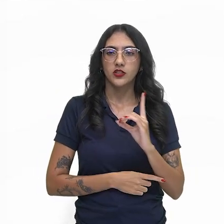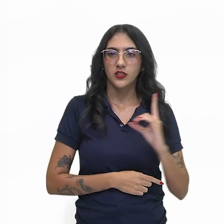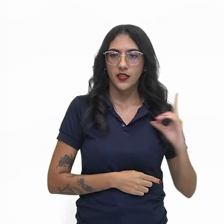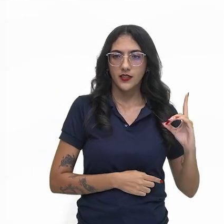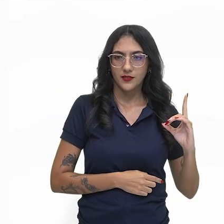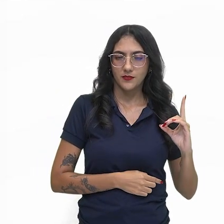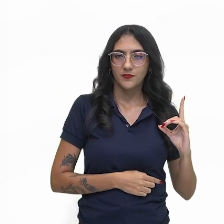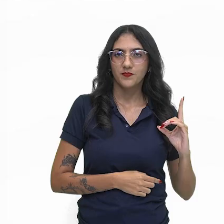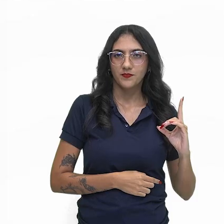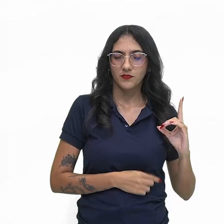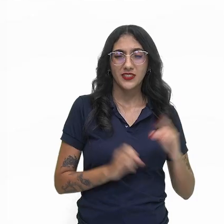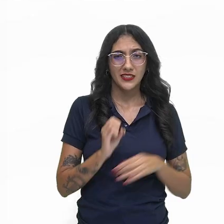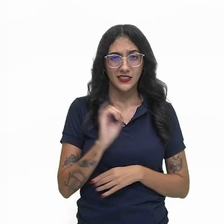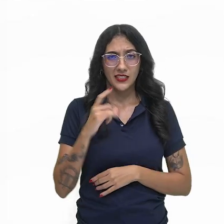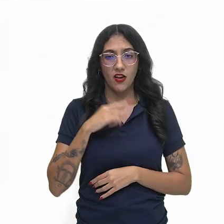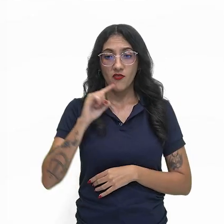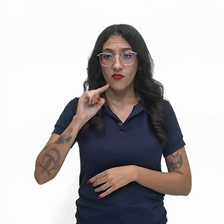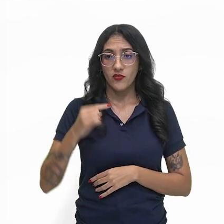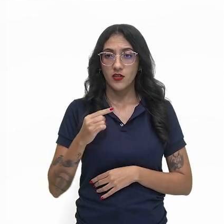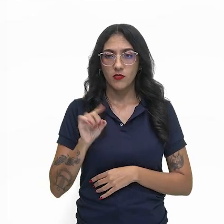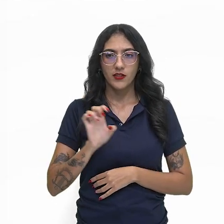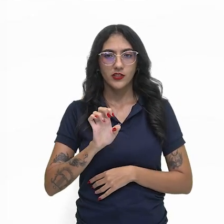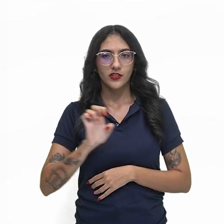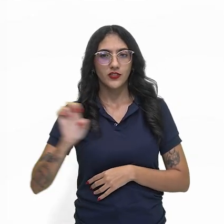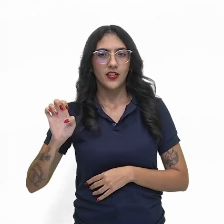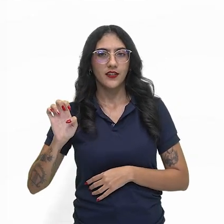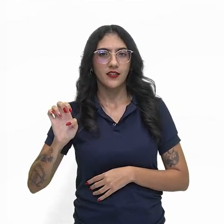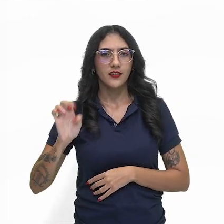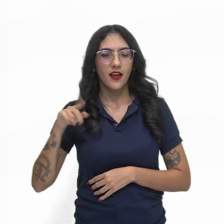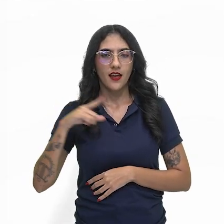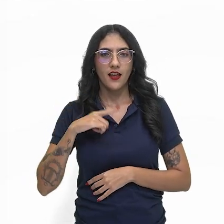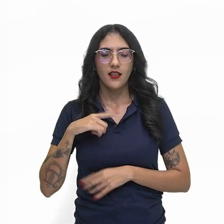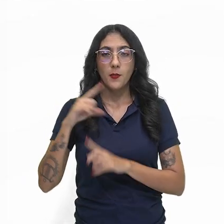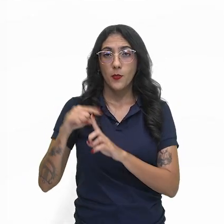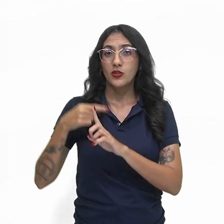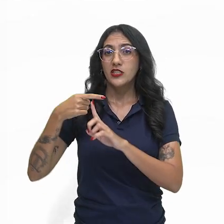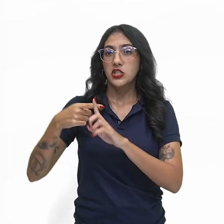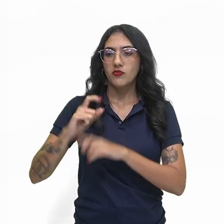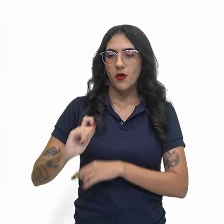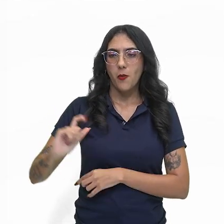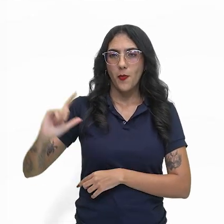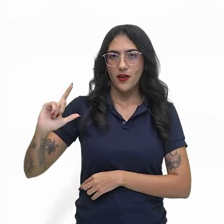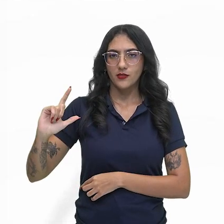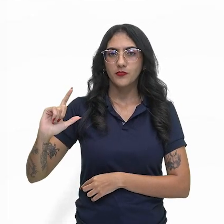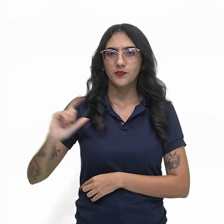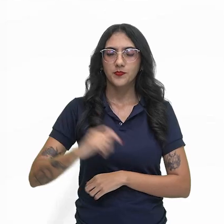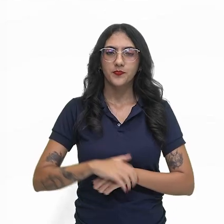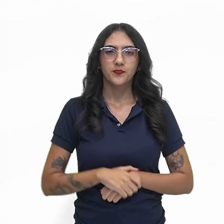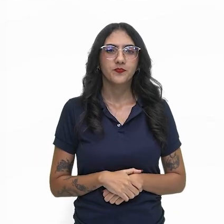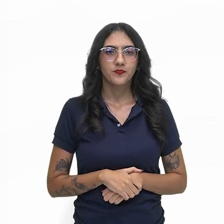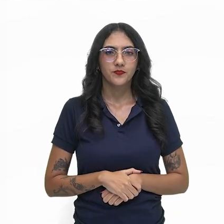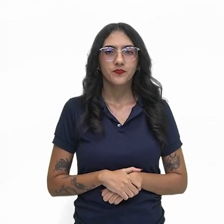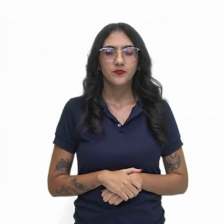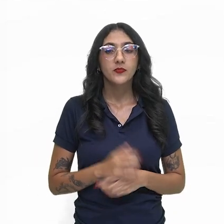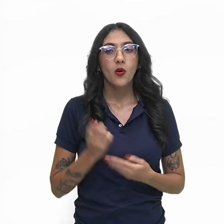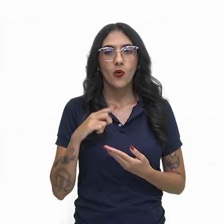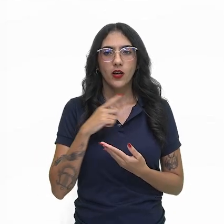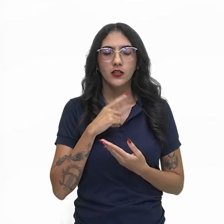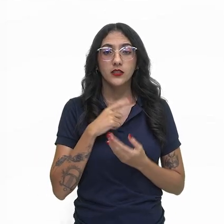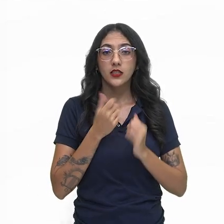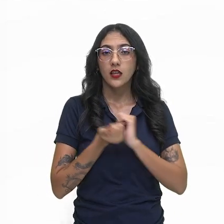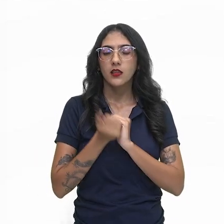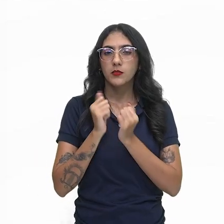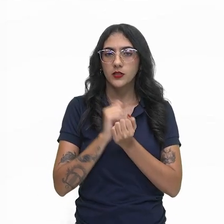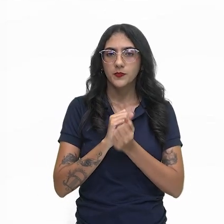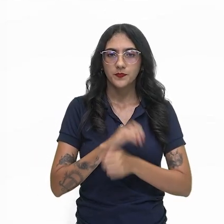negativo. Se a vírgula for para a esquerda, o expoente aumenta ou é positivo. É assim que acontece a transformação